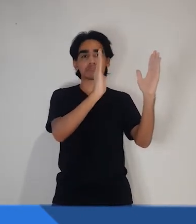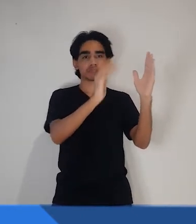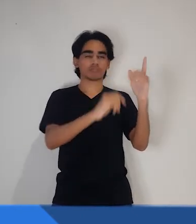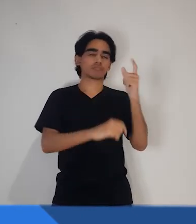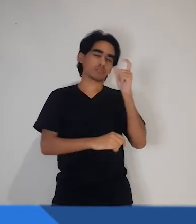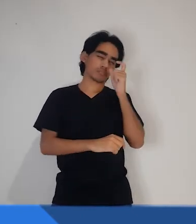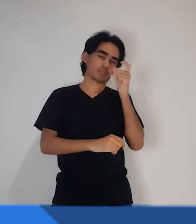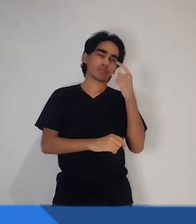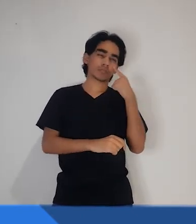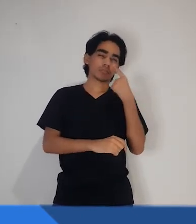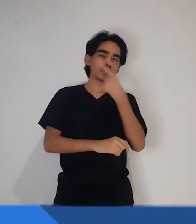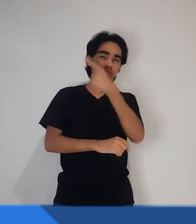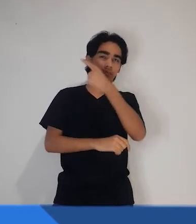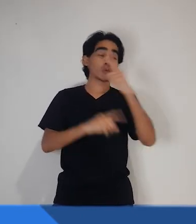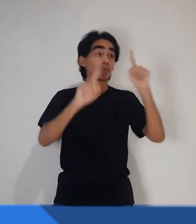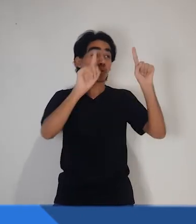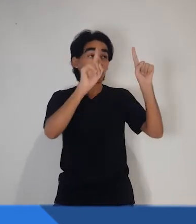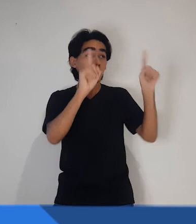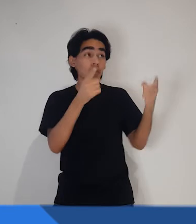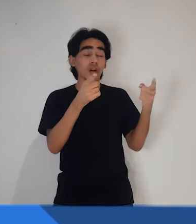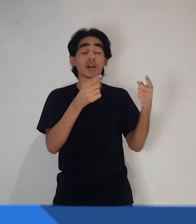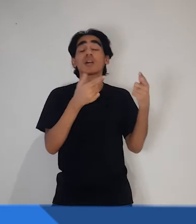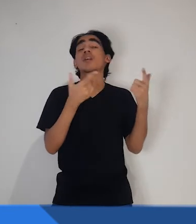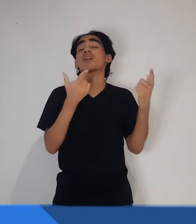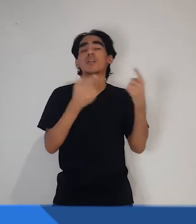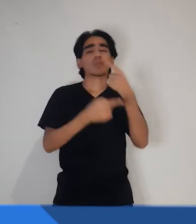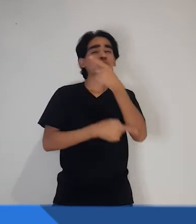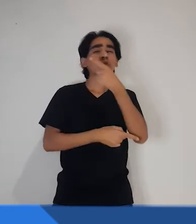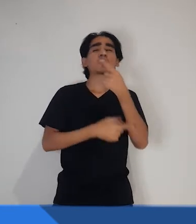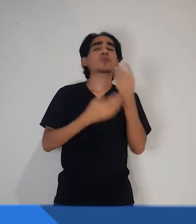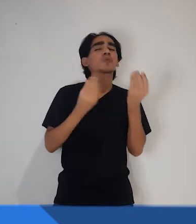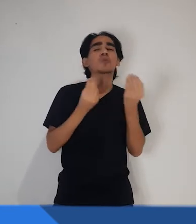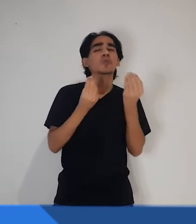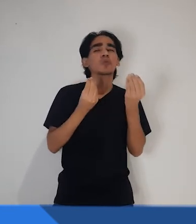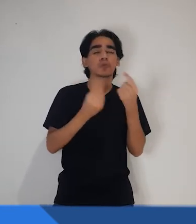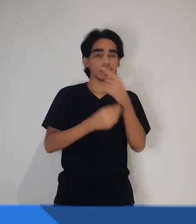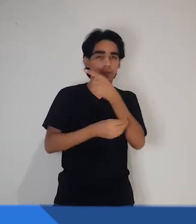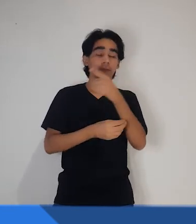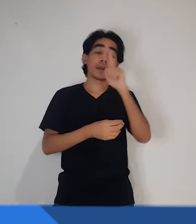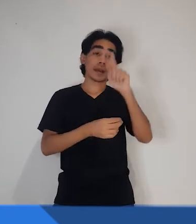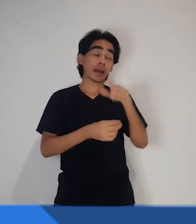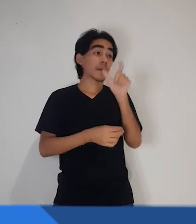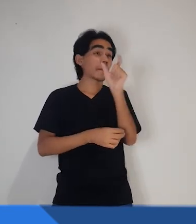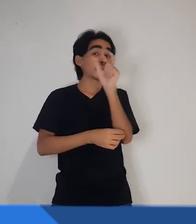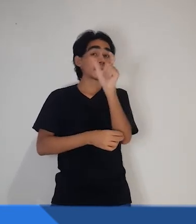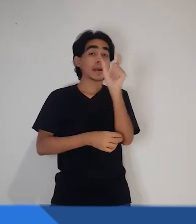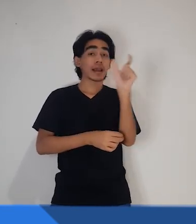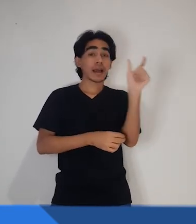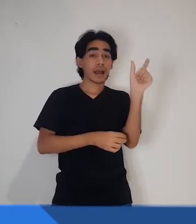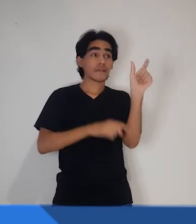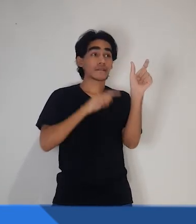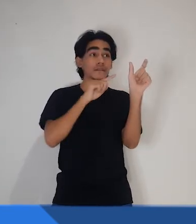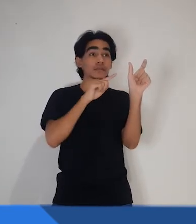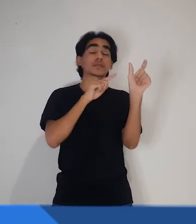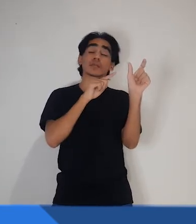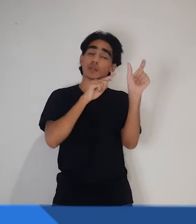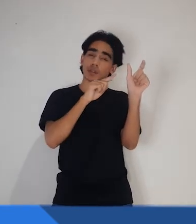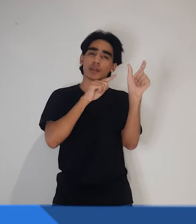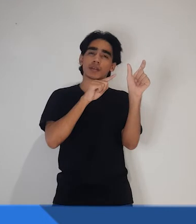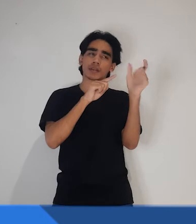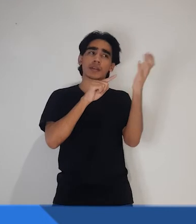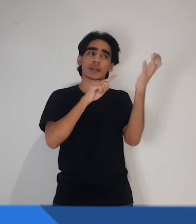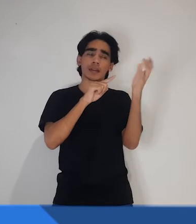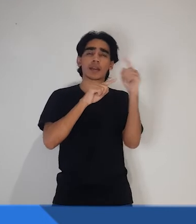Olha só que interessante. O que são esses colchetes aqui? São as palavras, elas correspondem